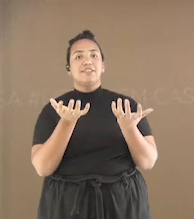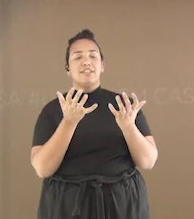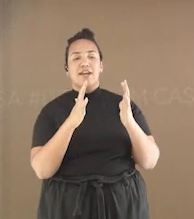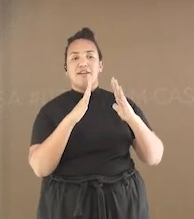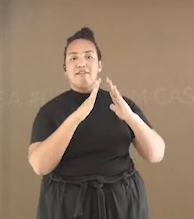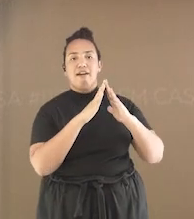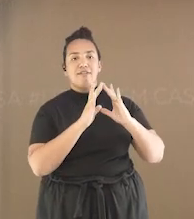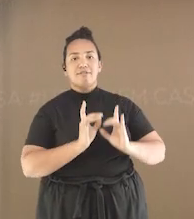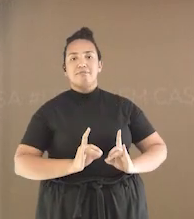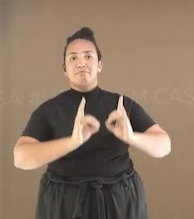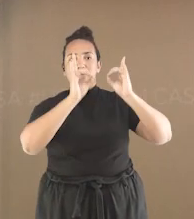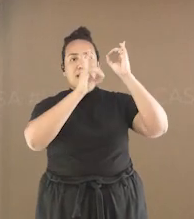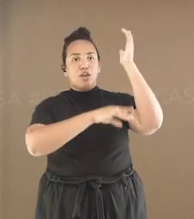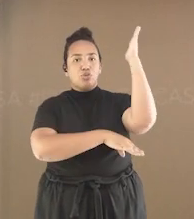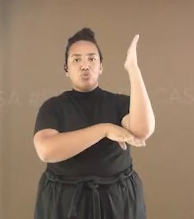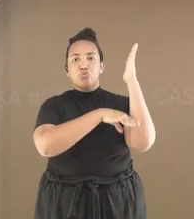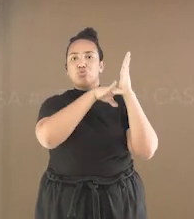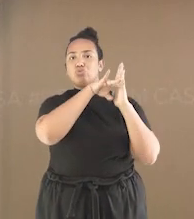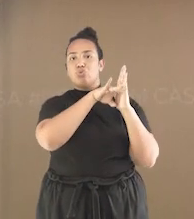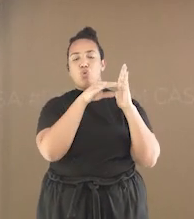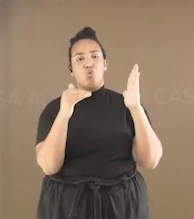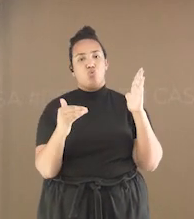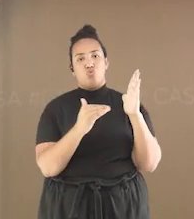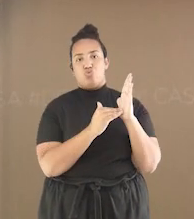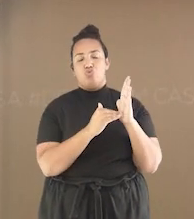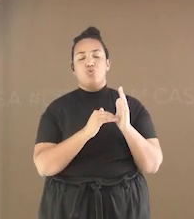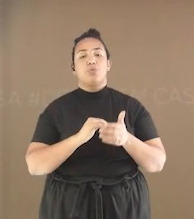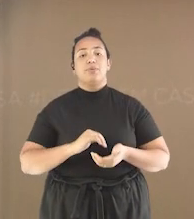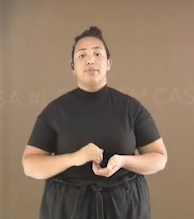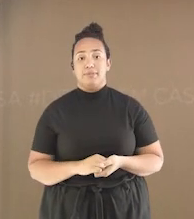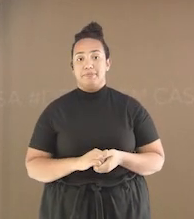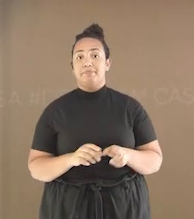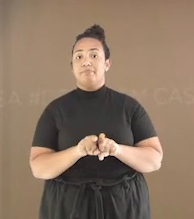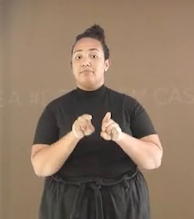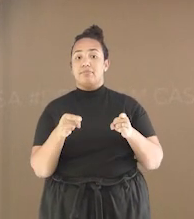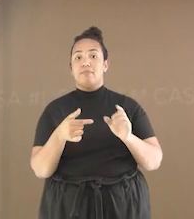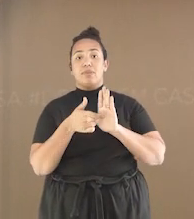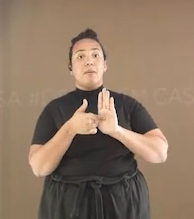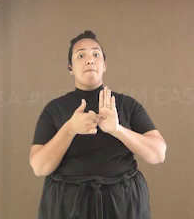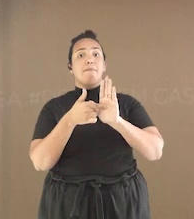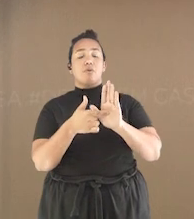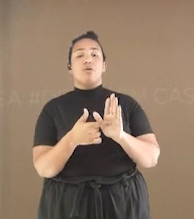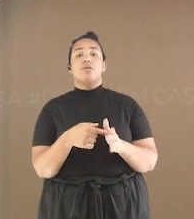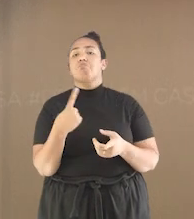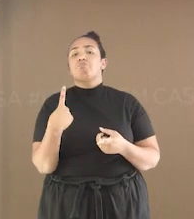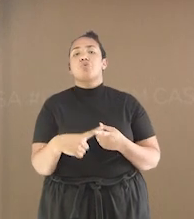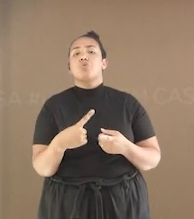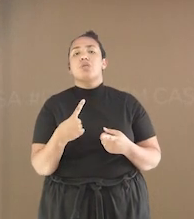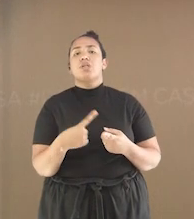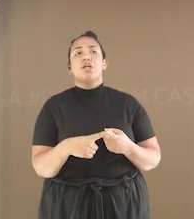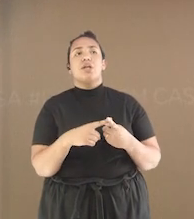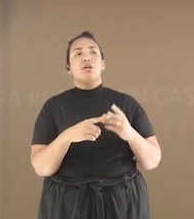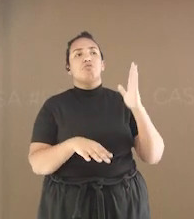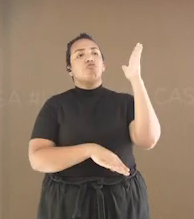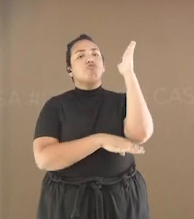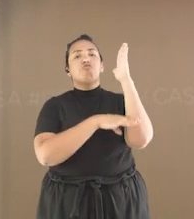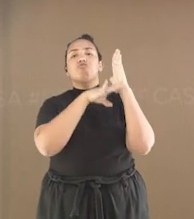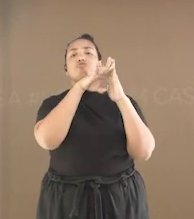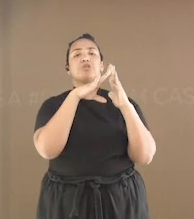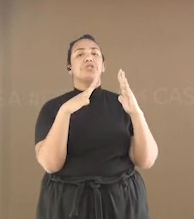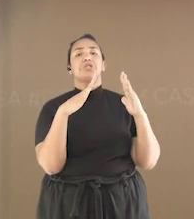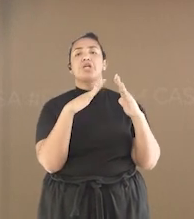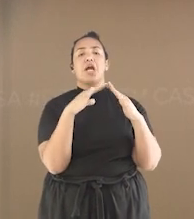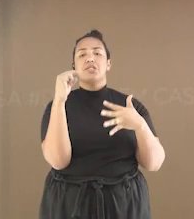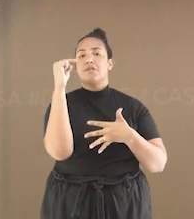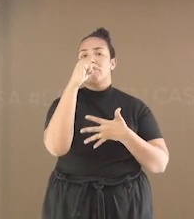no último andar de um prédio. Essa pessoa também mostra os motivos que a levam a querer morar no último andar